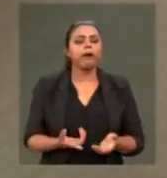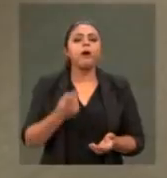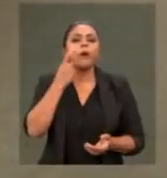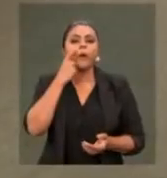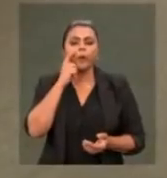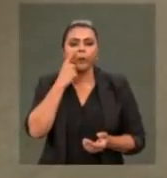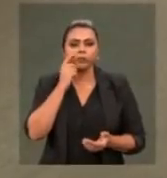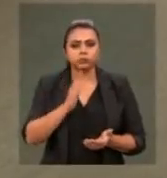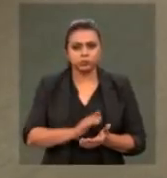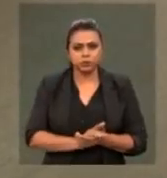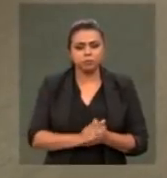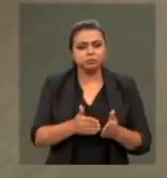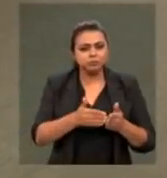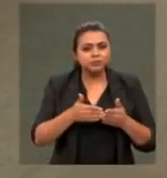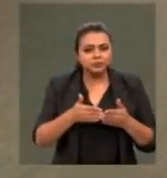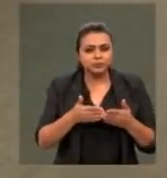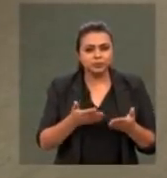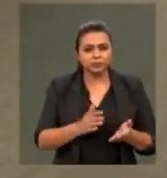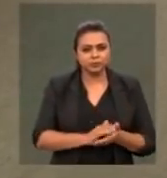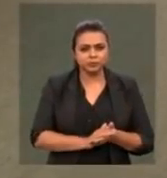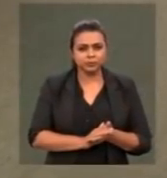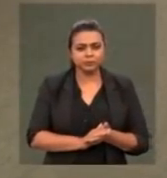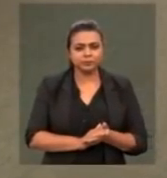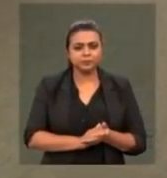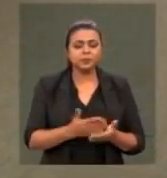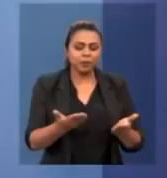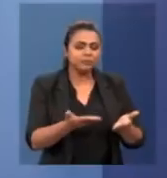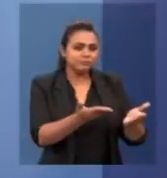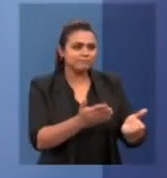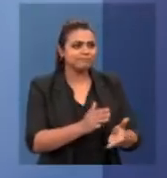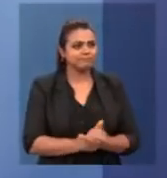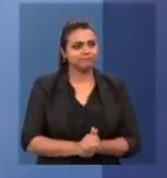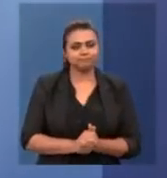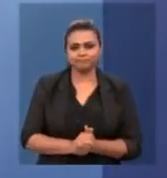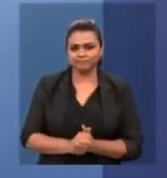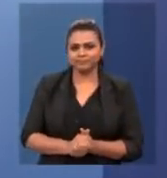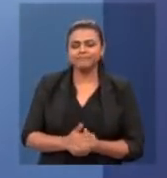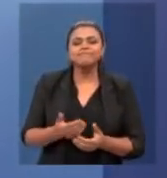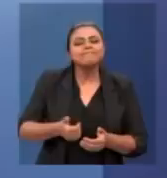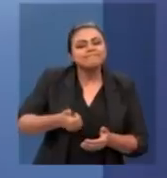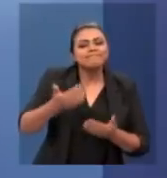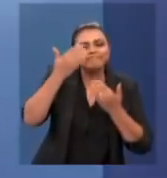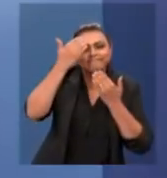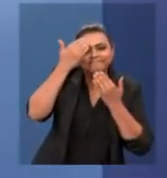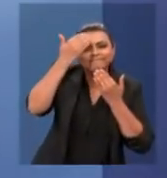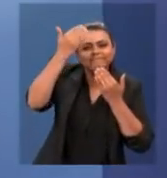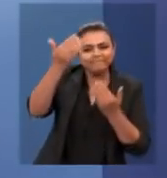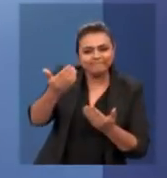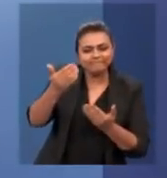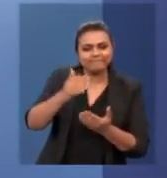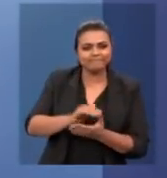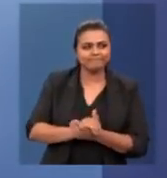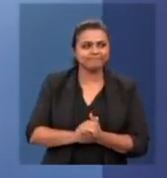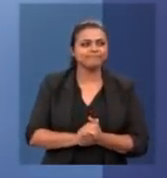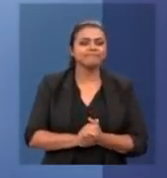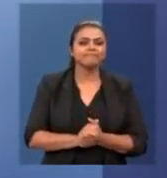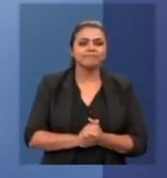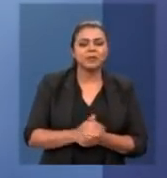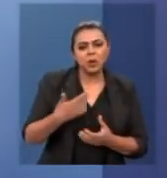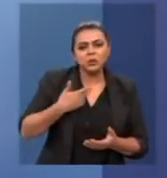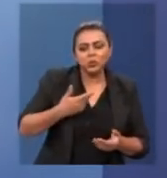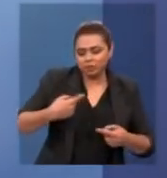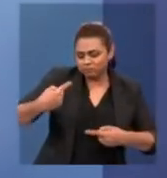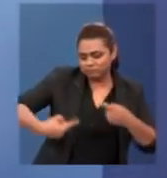rose de freitas por favor candidato a palavra é sua não é obrigado a todos que participar desse